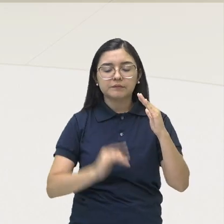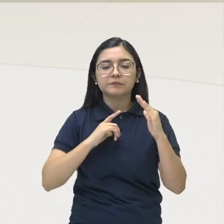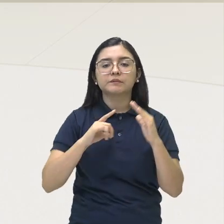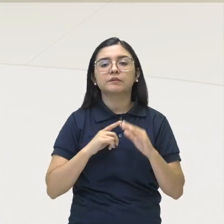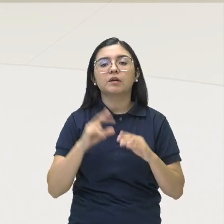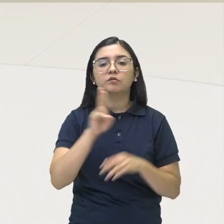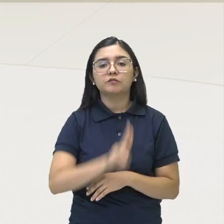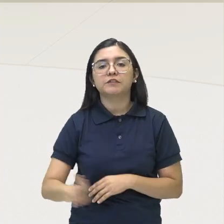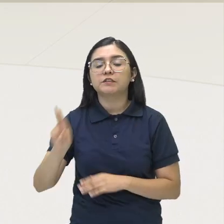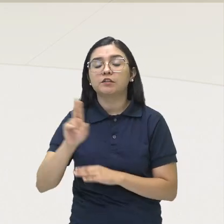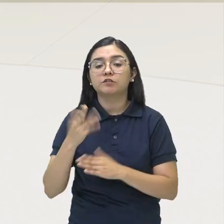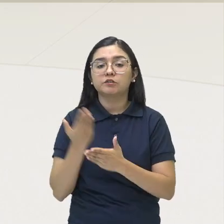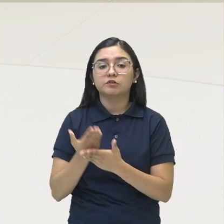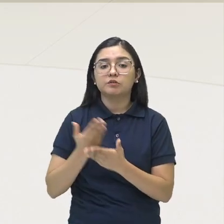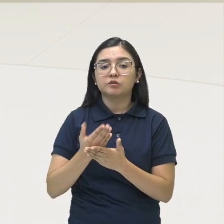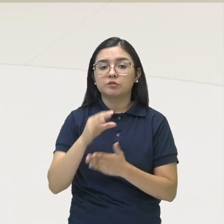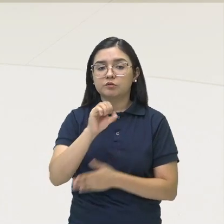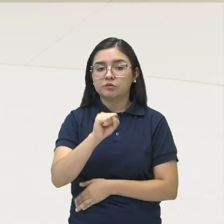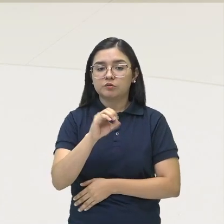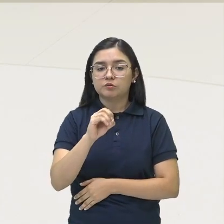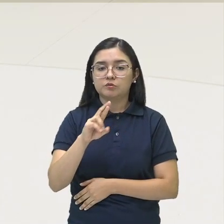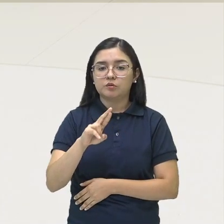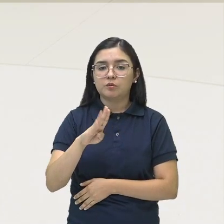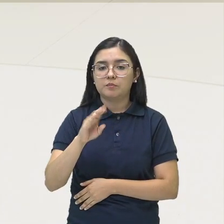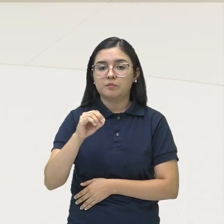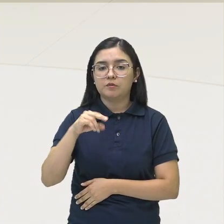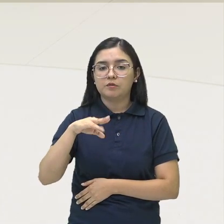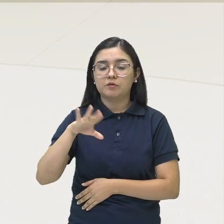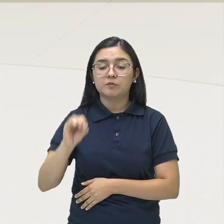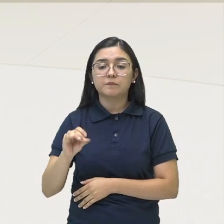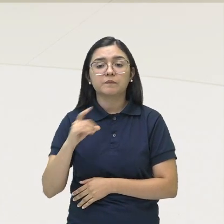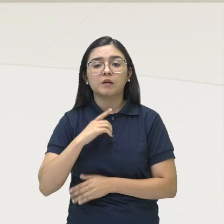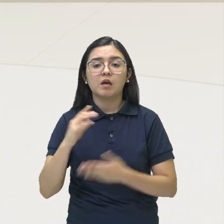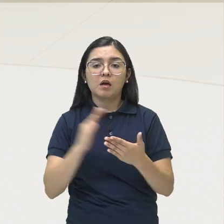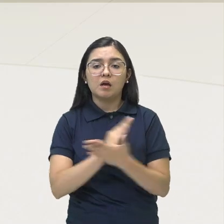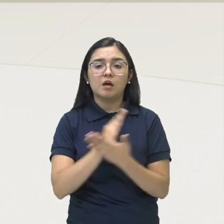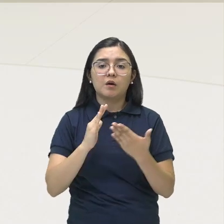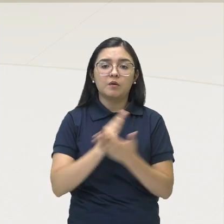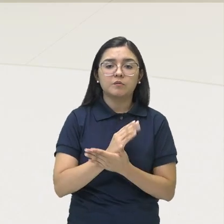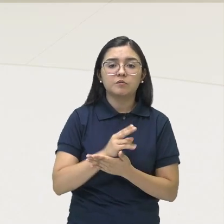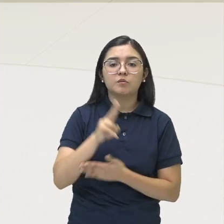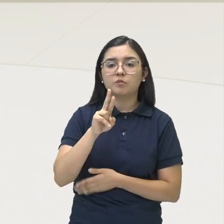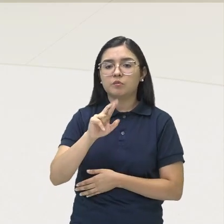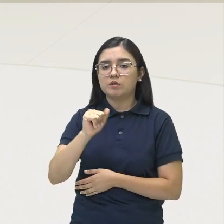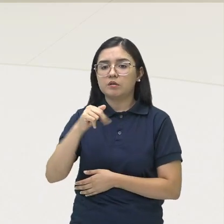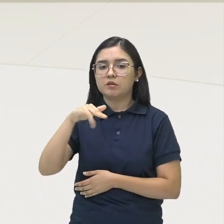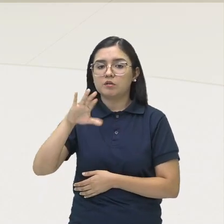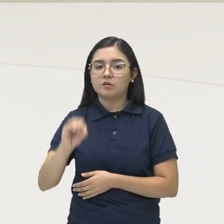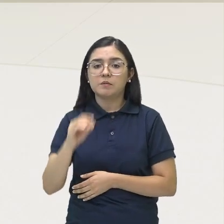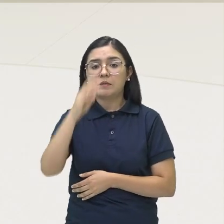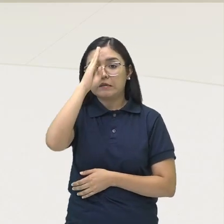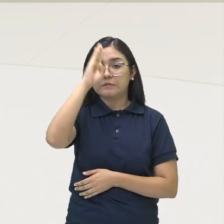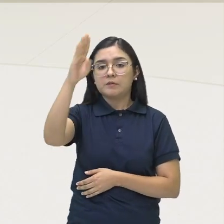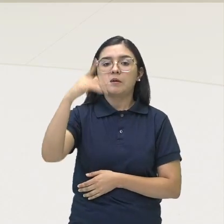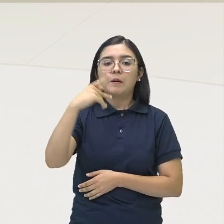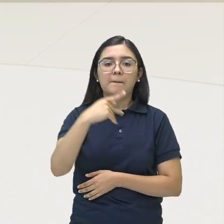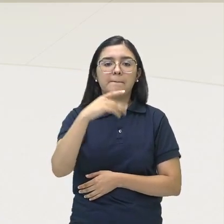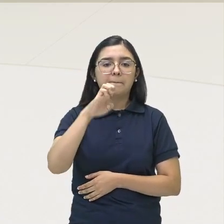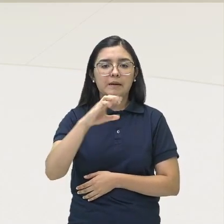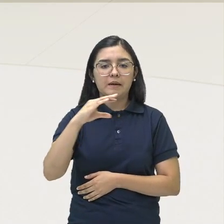universidade onde ela estudava, começou a verificar que certos minerais de urânio, especialmente a pecblenda,